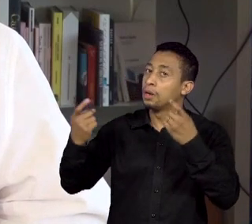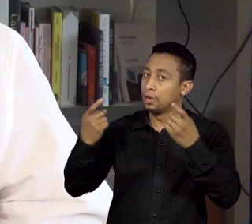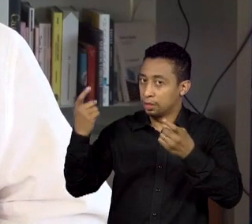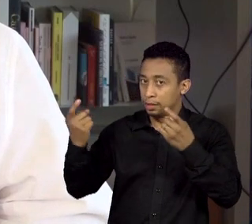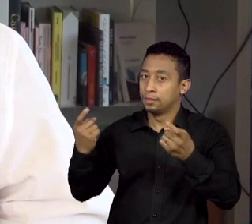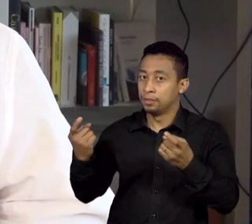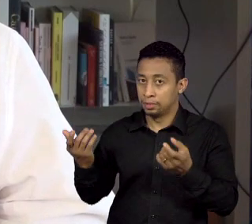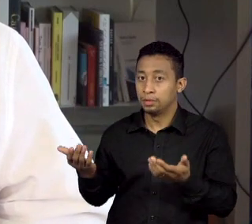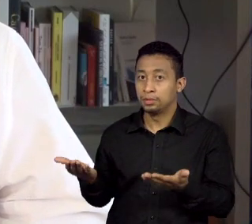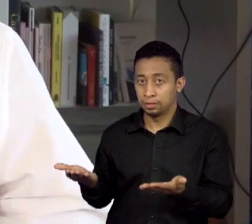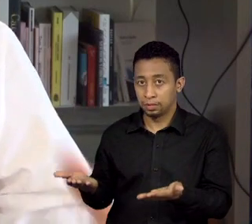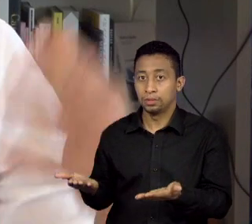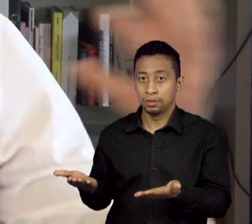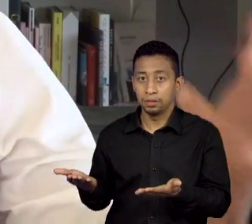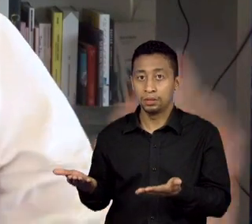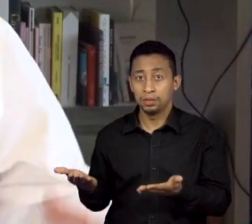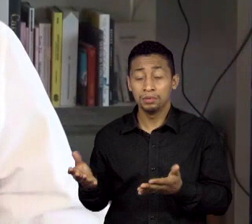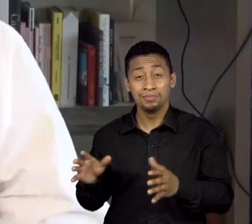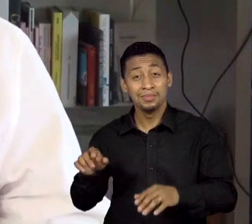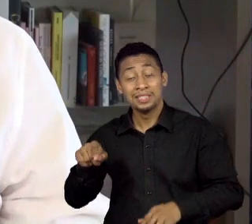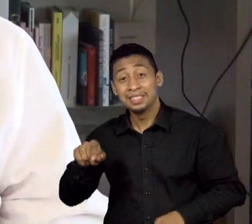de